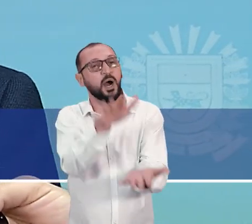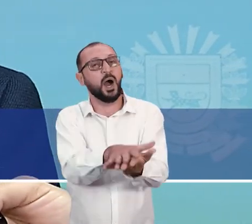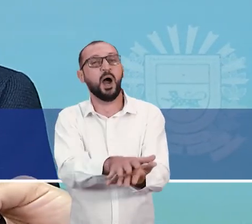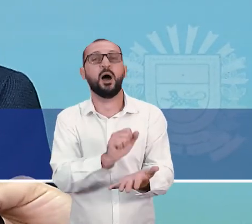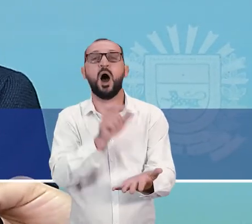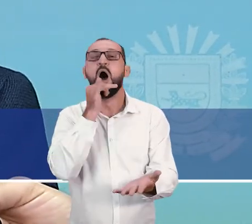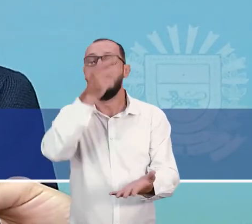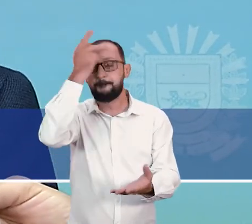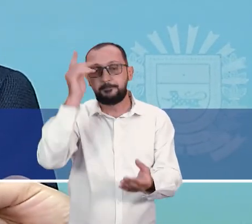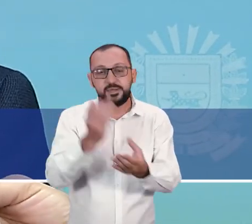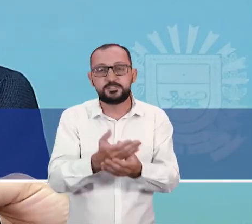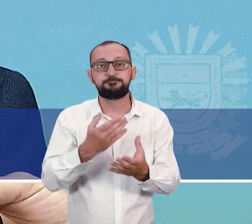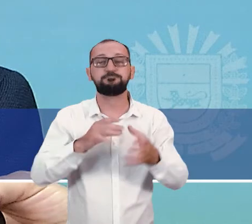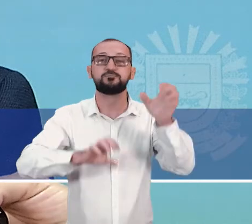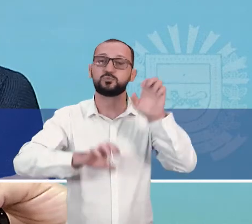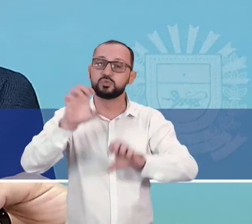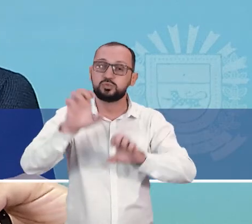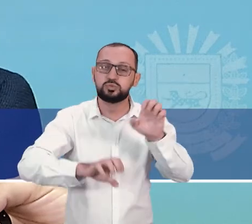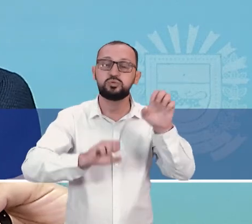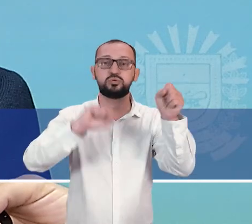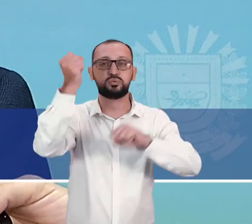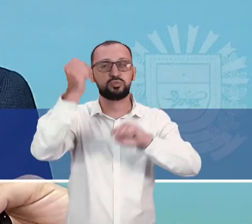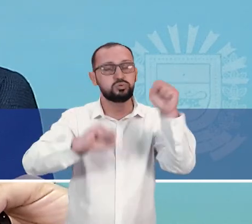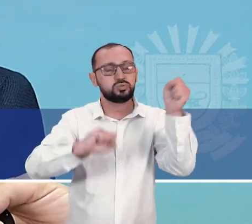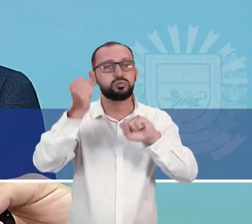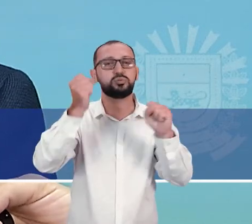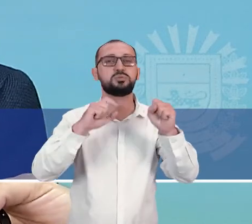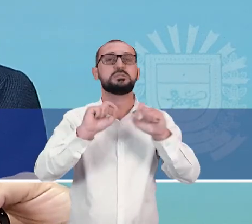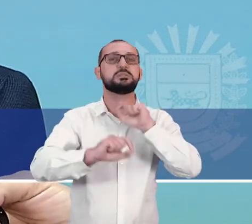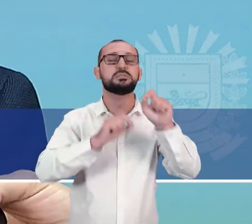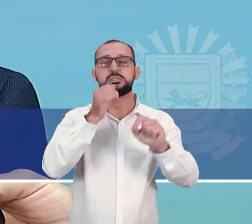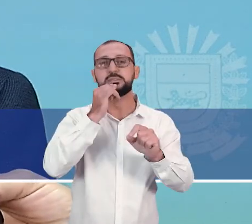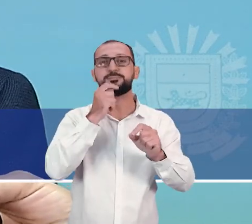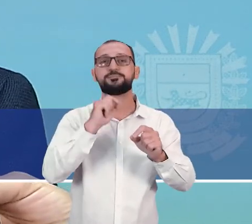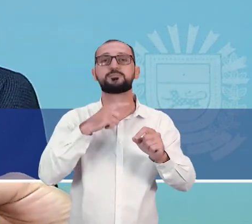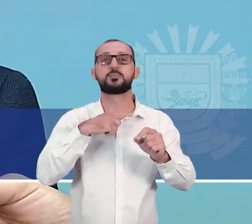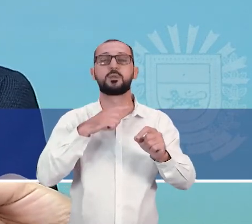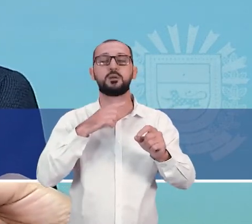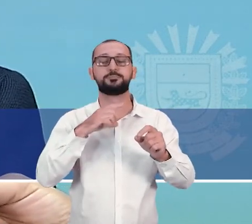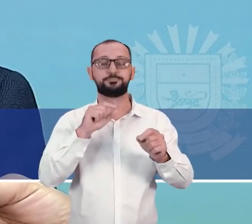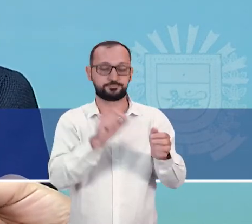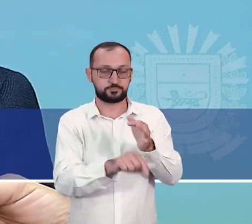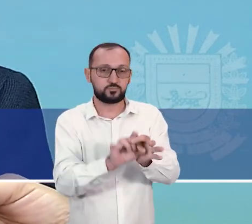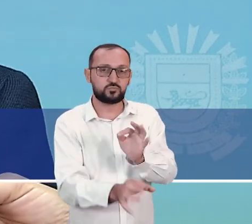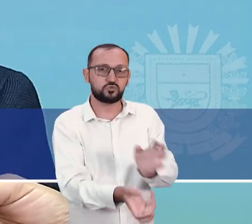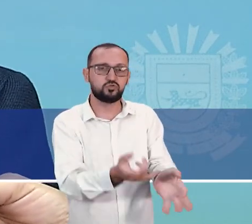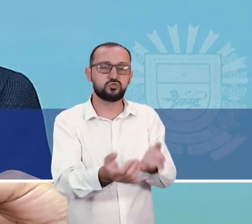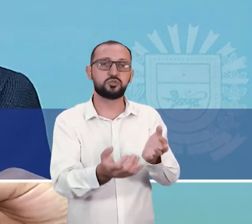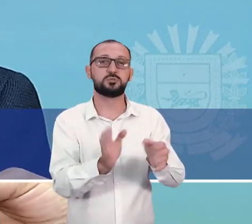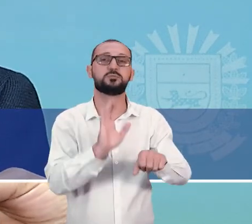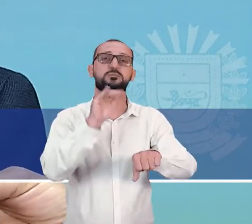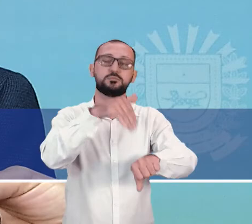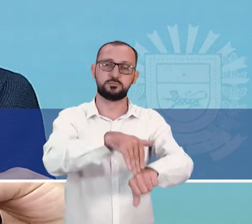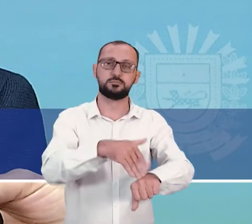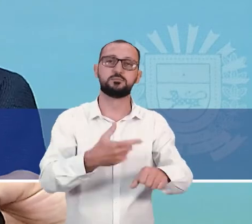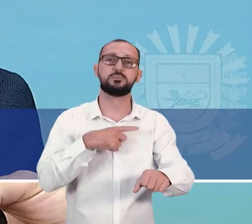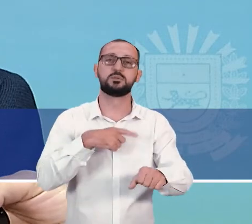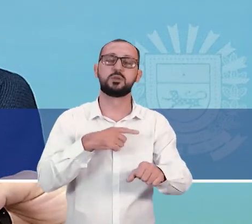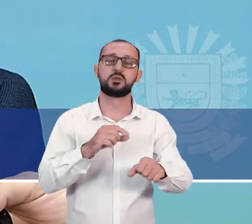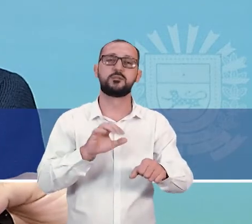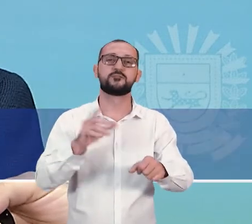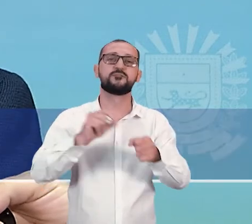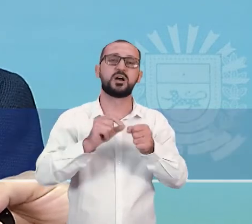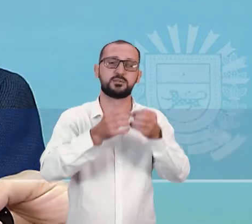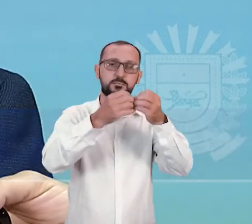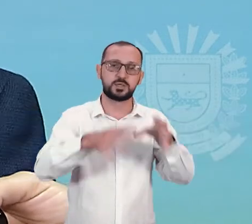pessoas, principalmente indústrias, fábricas, que causam incêndios e que acabam causando